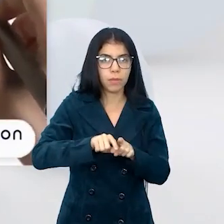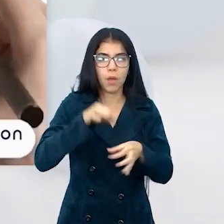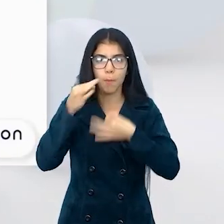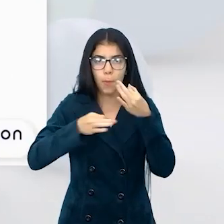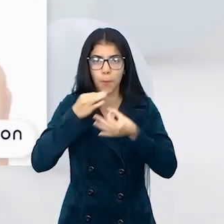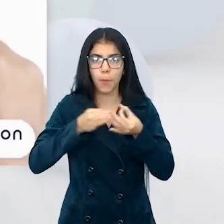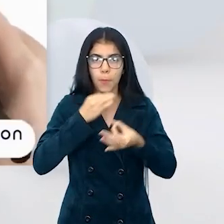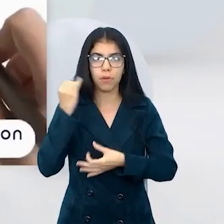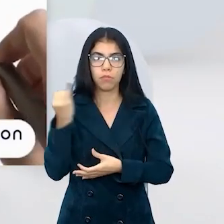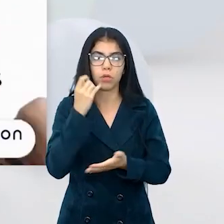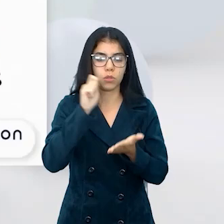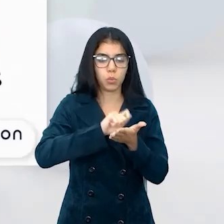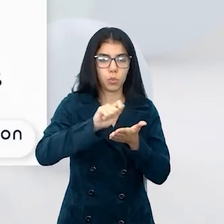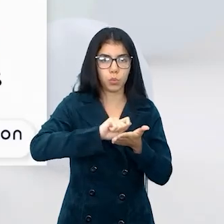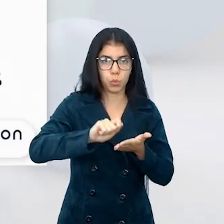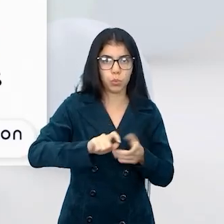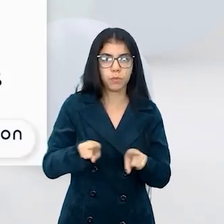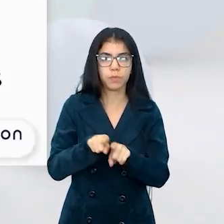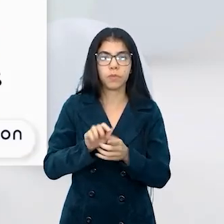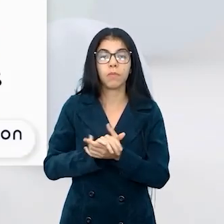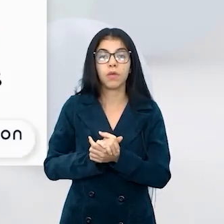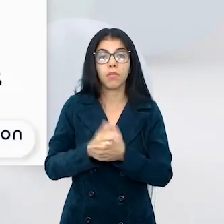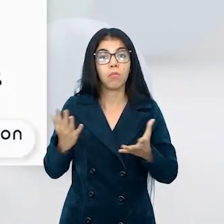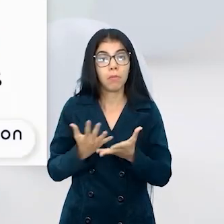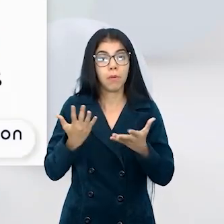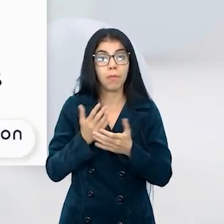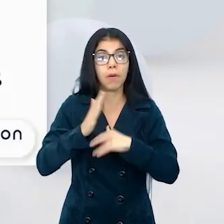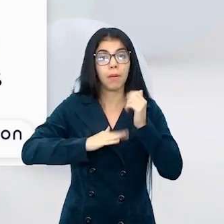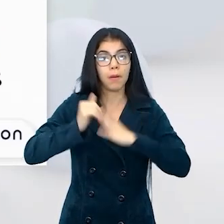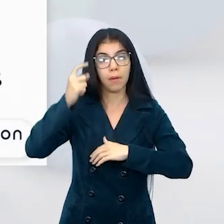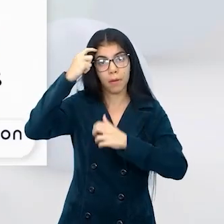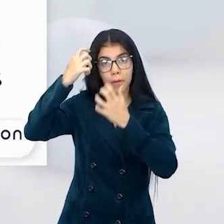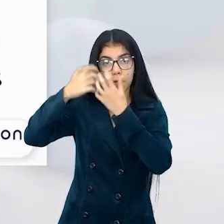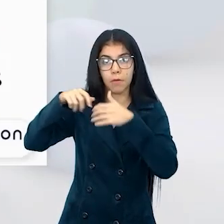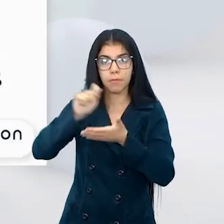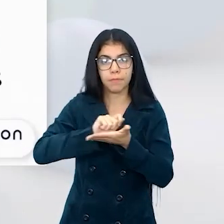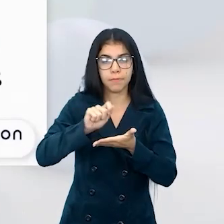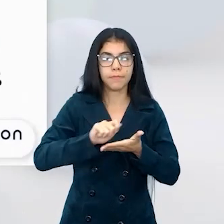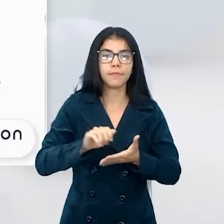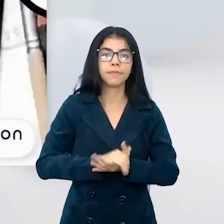comentários significativos. Promove hábitos de reflexão e de escrita.